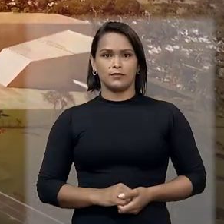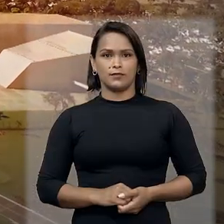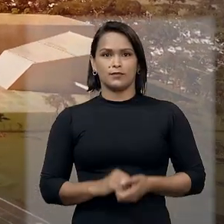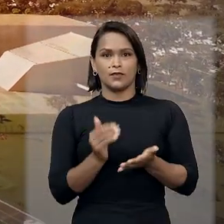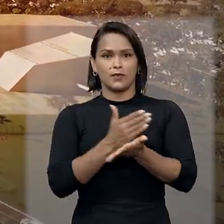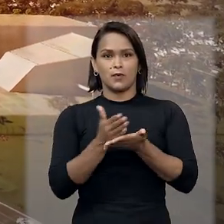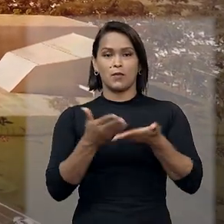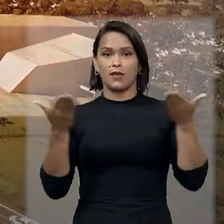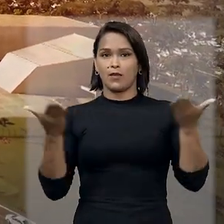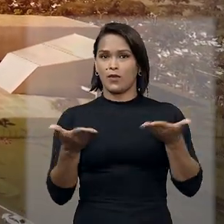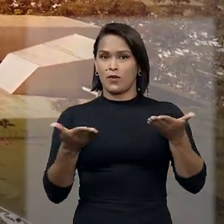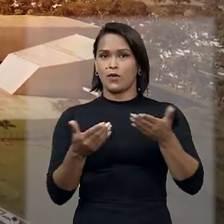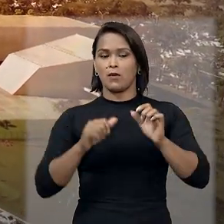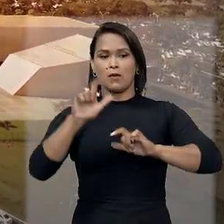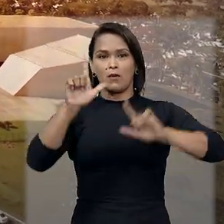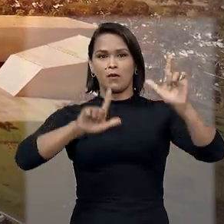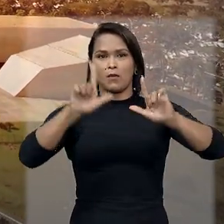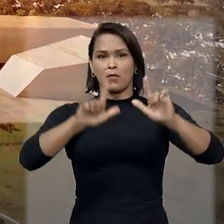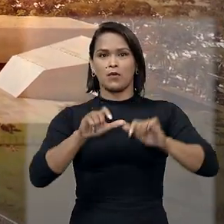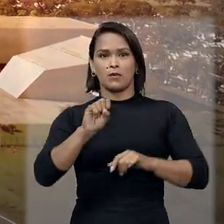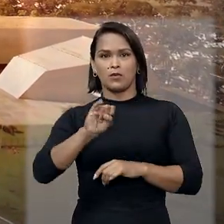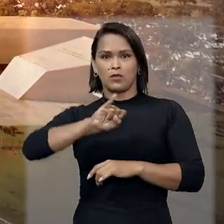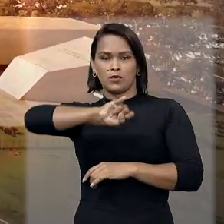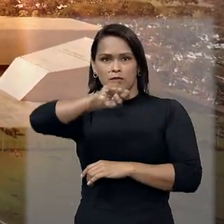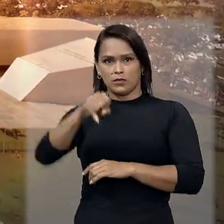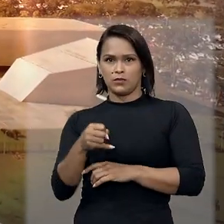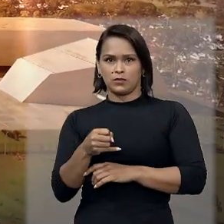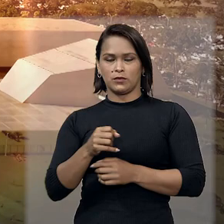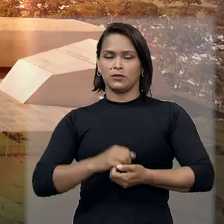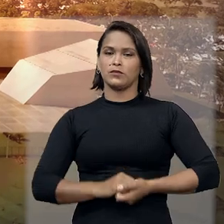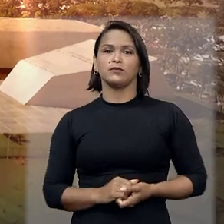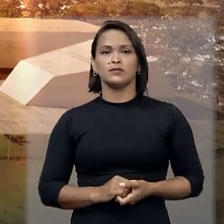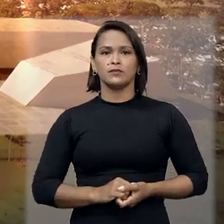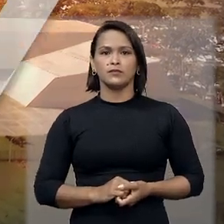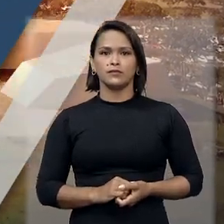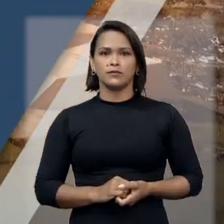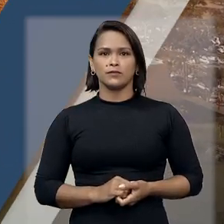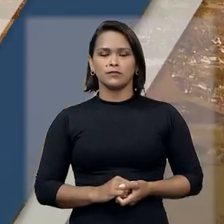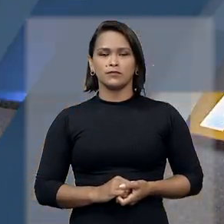Começa agora o programa do Superior Tribunal de Justiça.